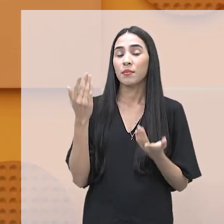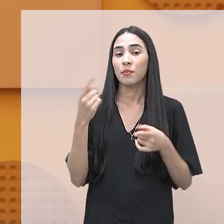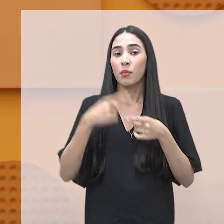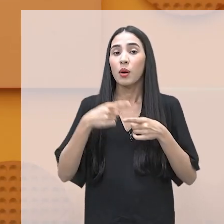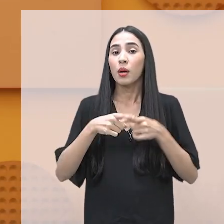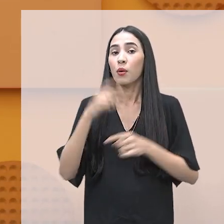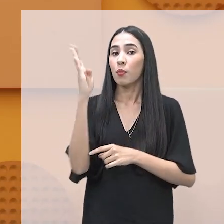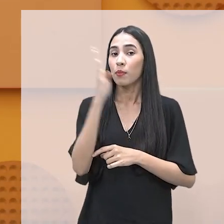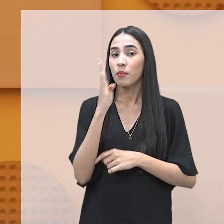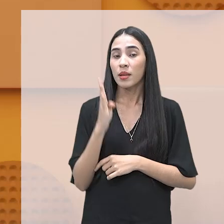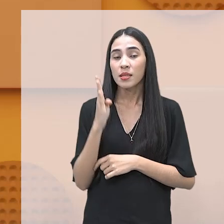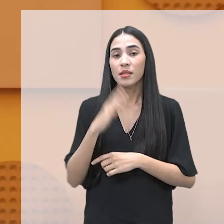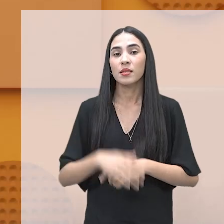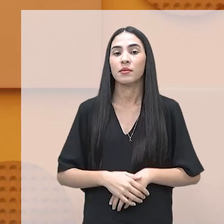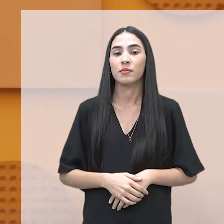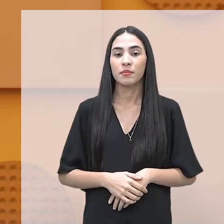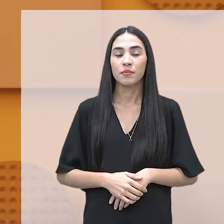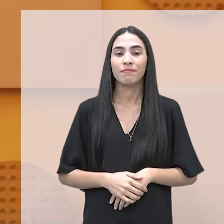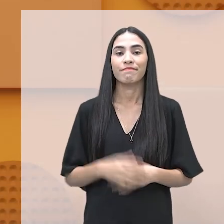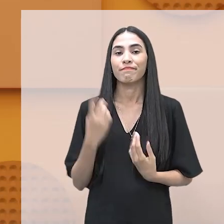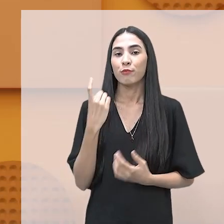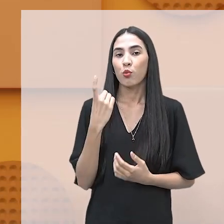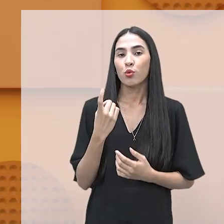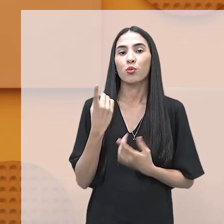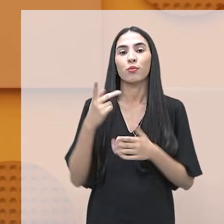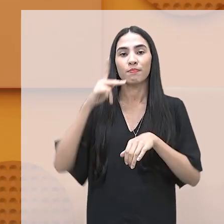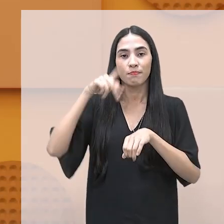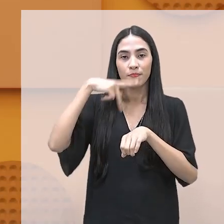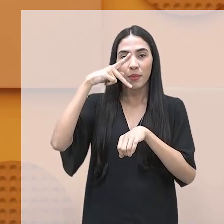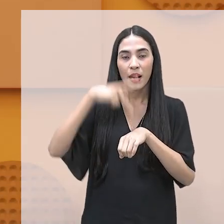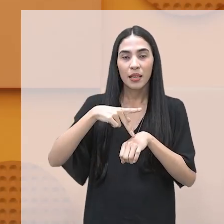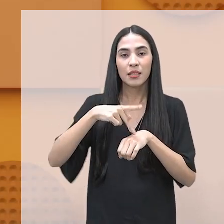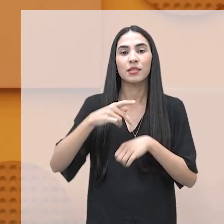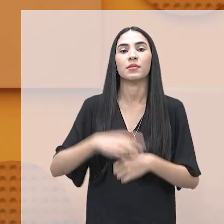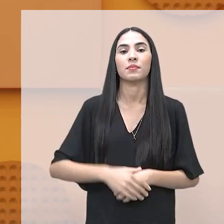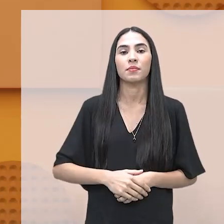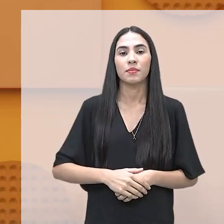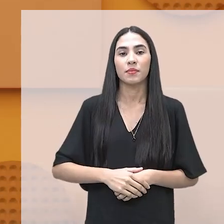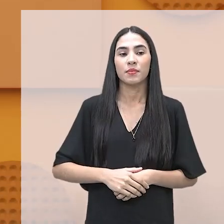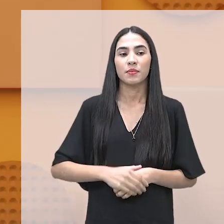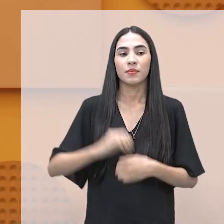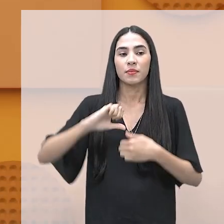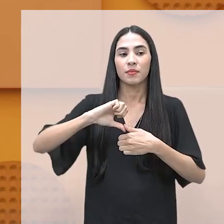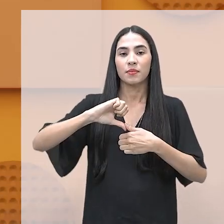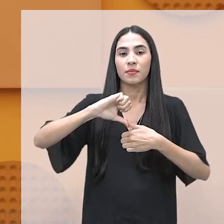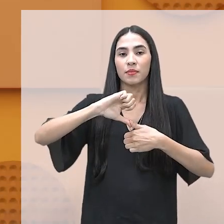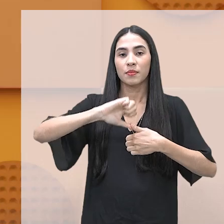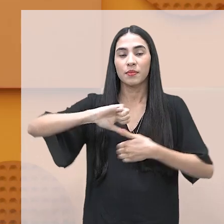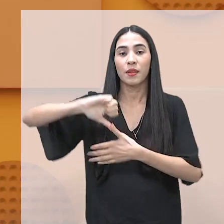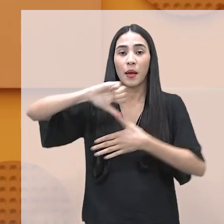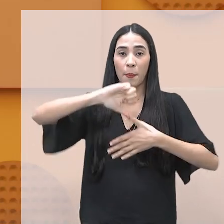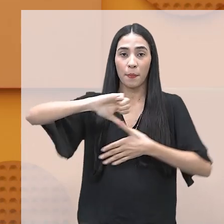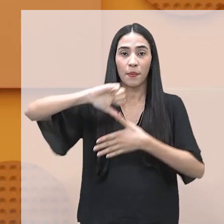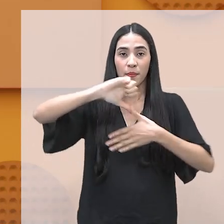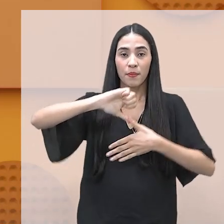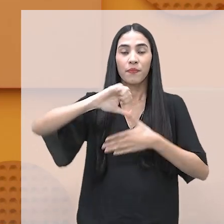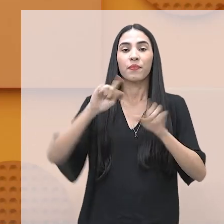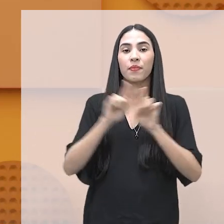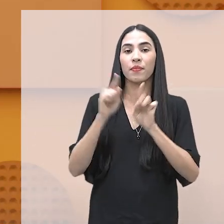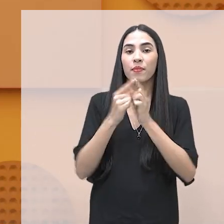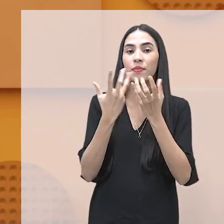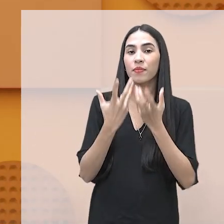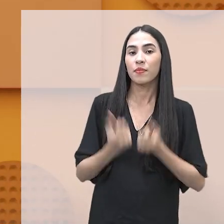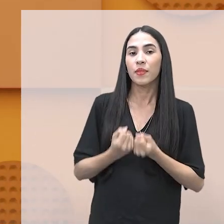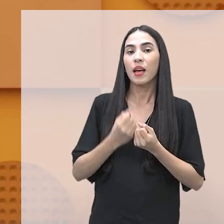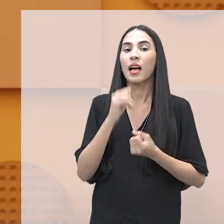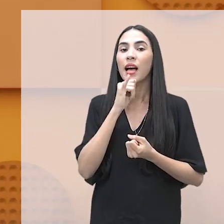tem a vergonha de ser o último país da América do Sul, das Américas, por que não dizer, a abolir o